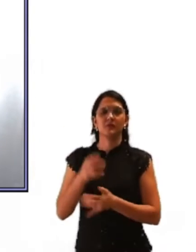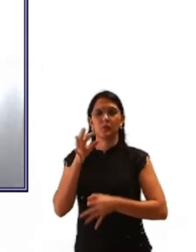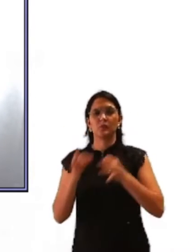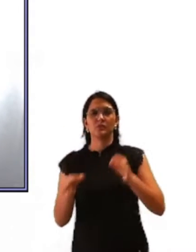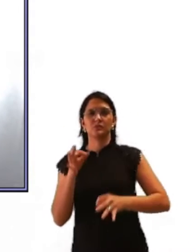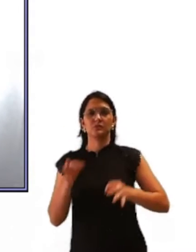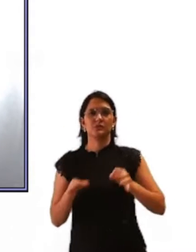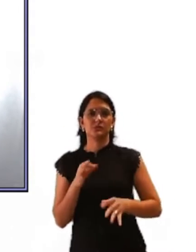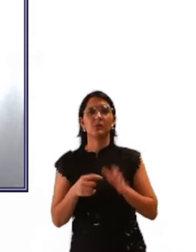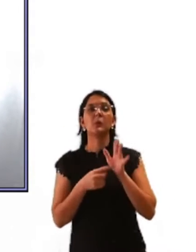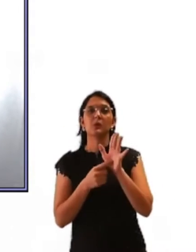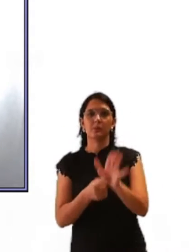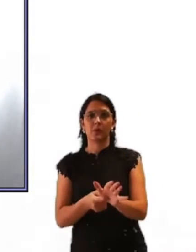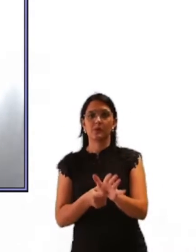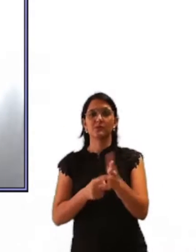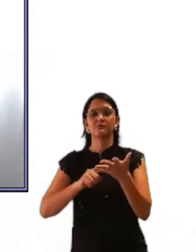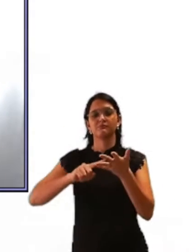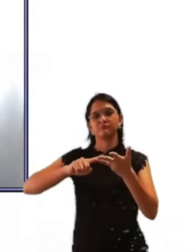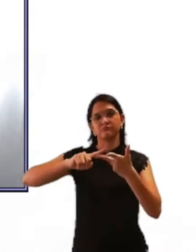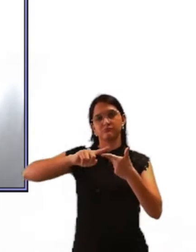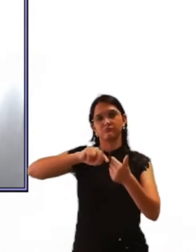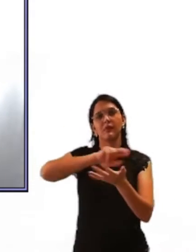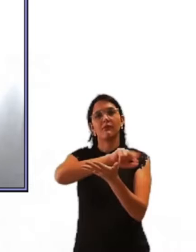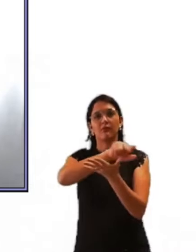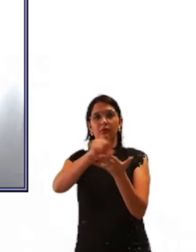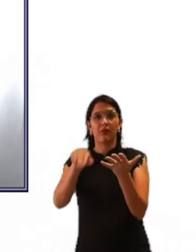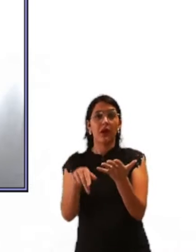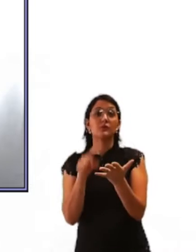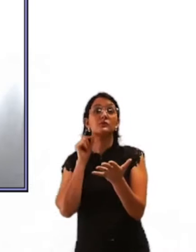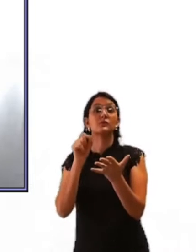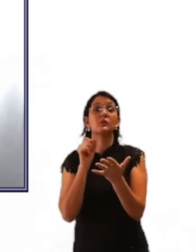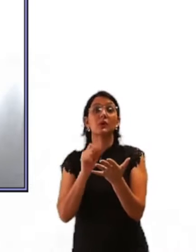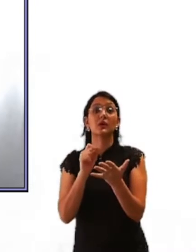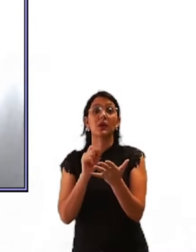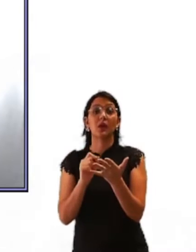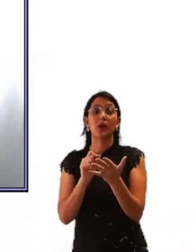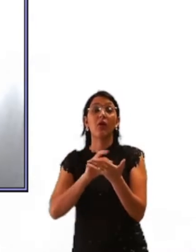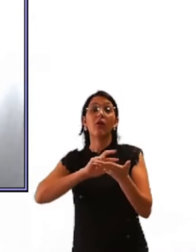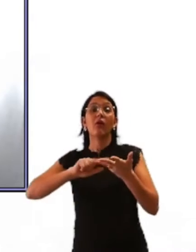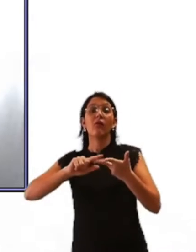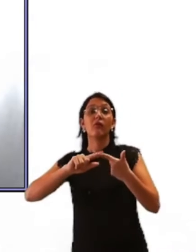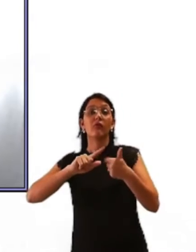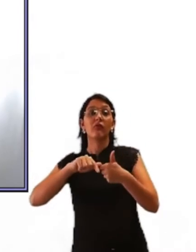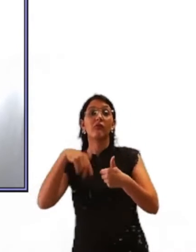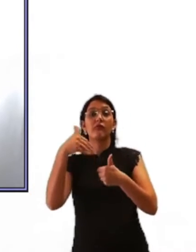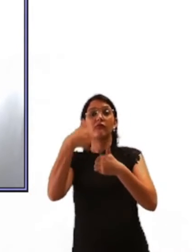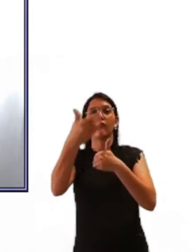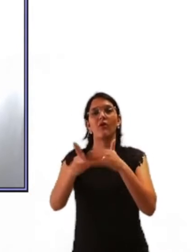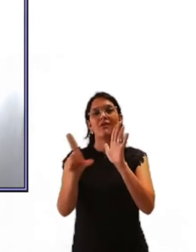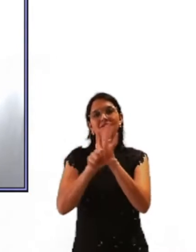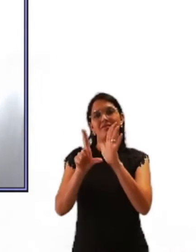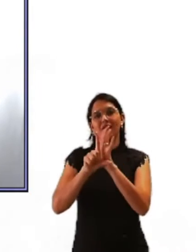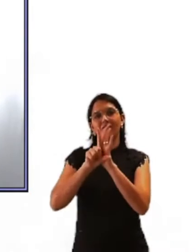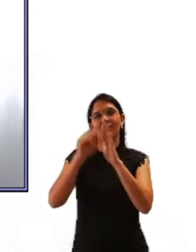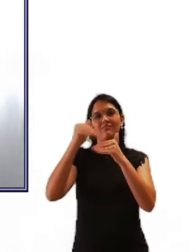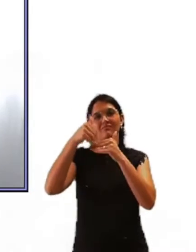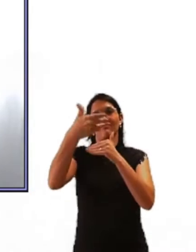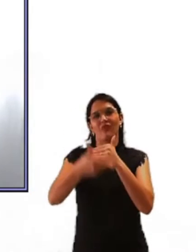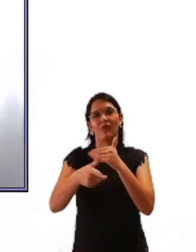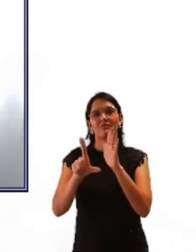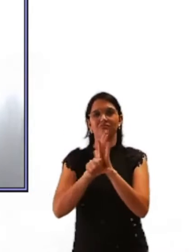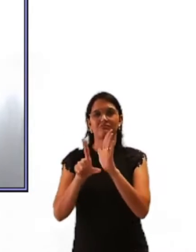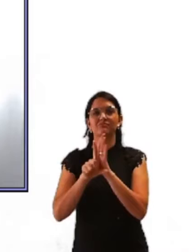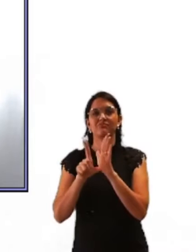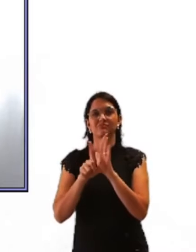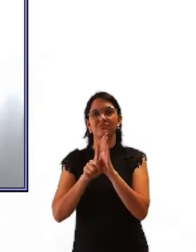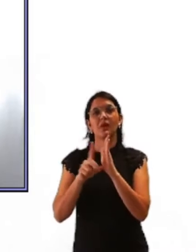são abordados esses fatores que são chamados de fatores extrajurídicos, né? Fatores que